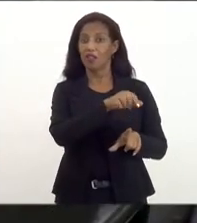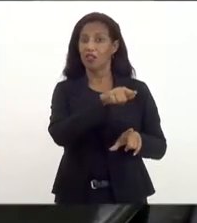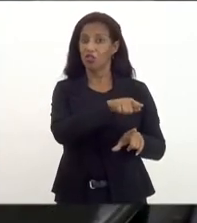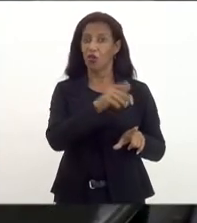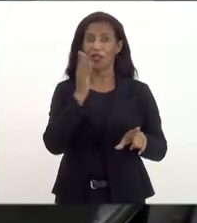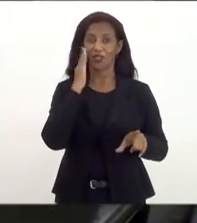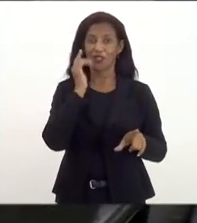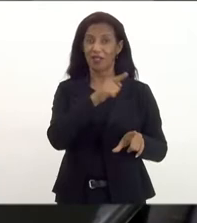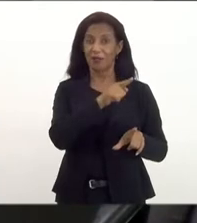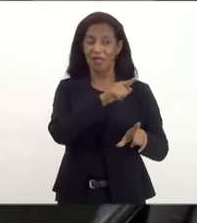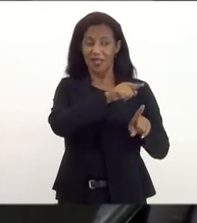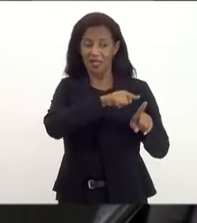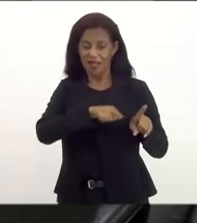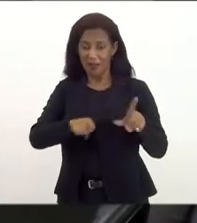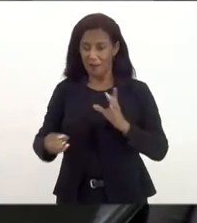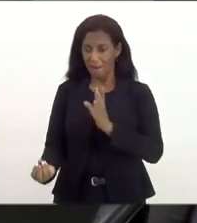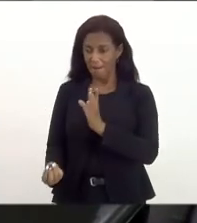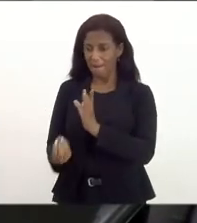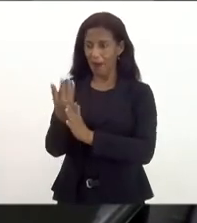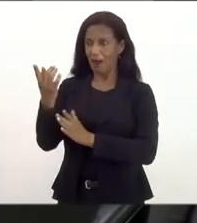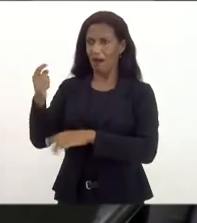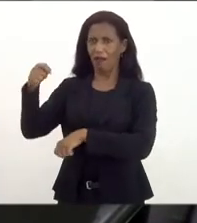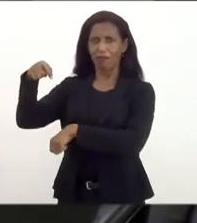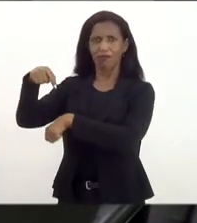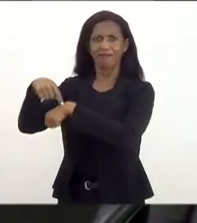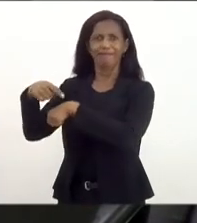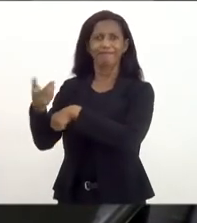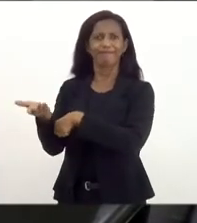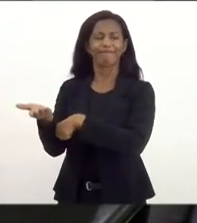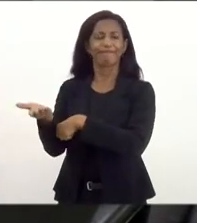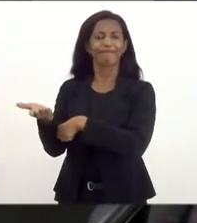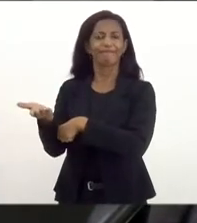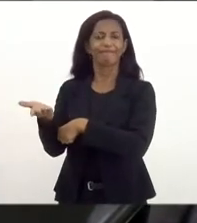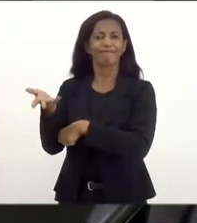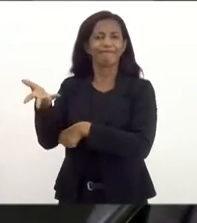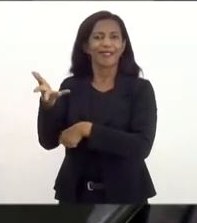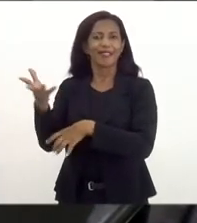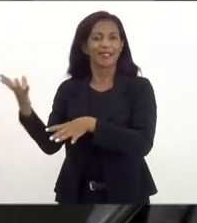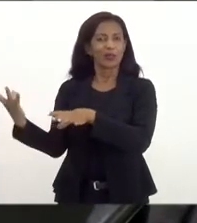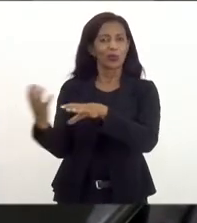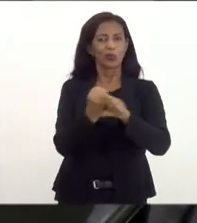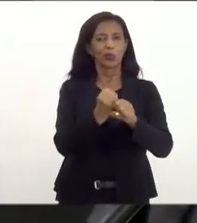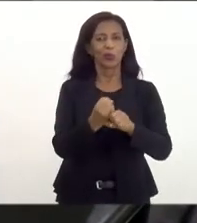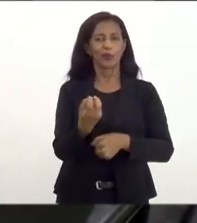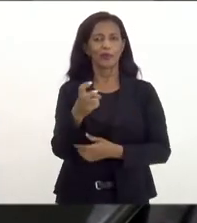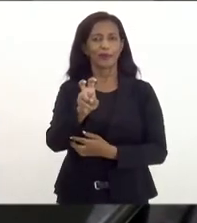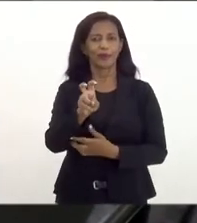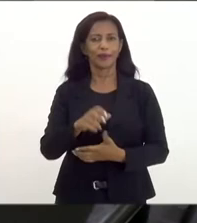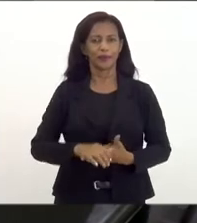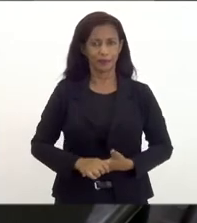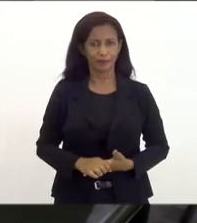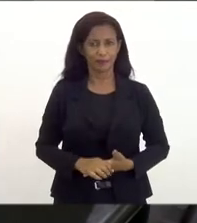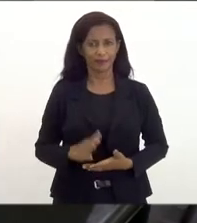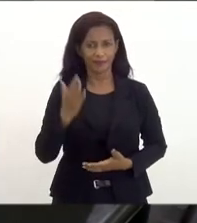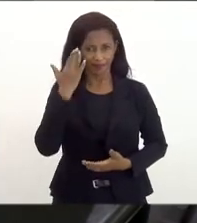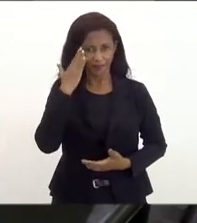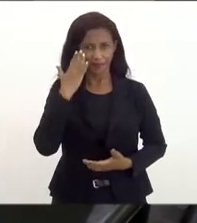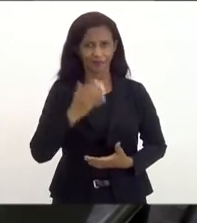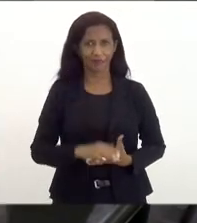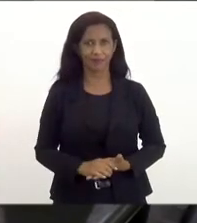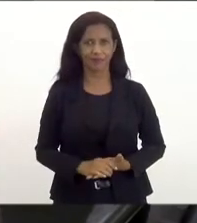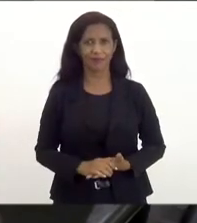esse cara aparece naquele momento nós estamos somando as cinco a senhora entendeu